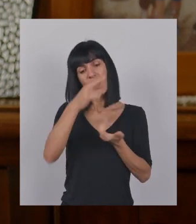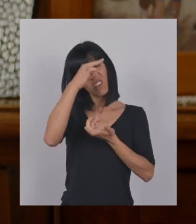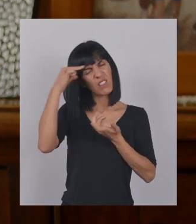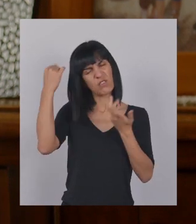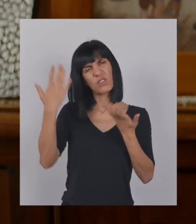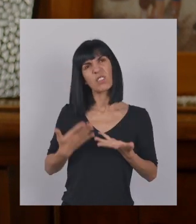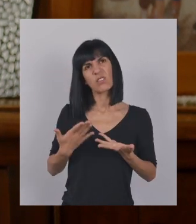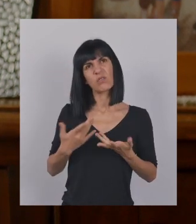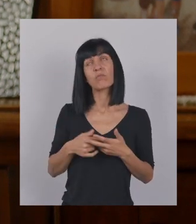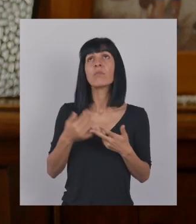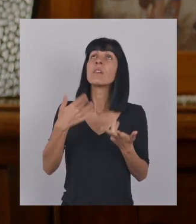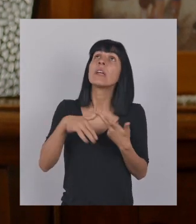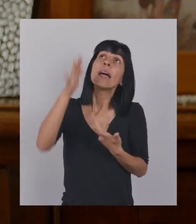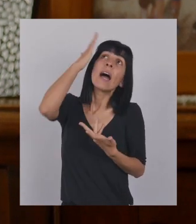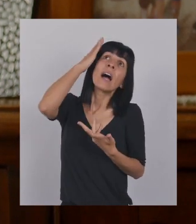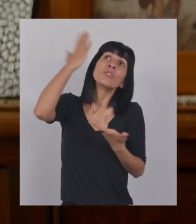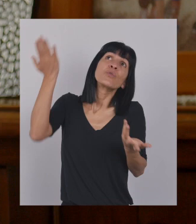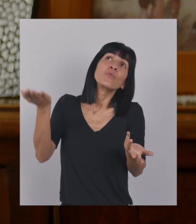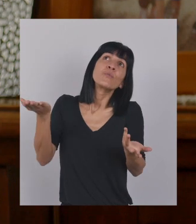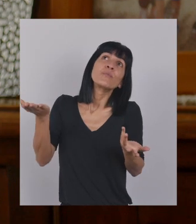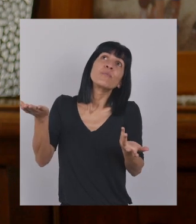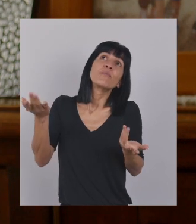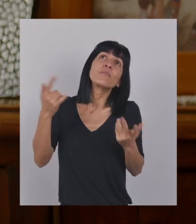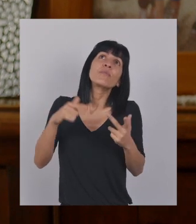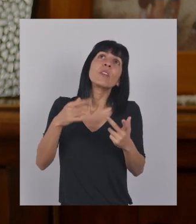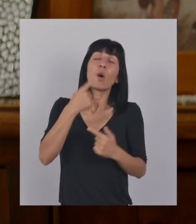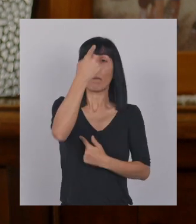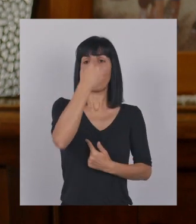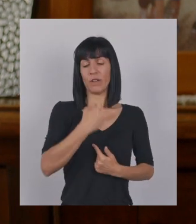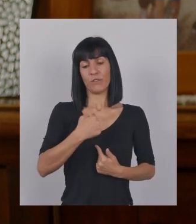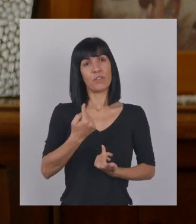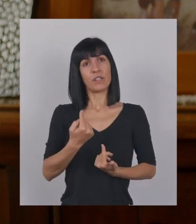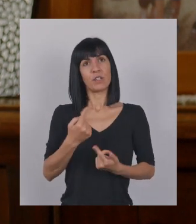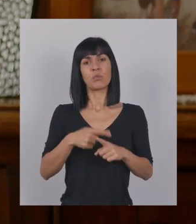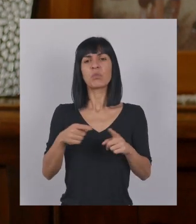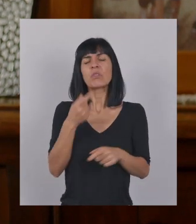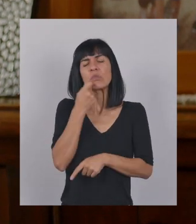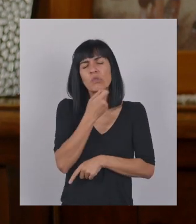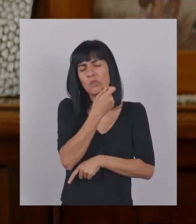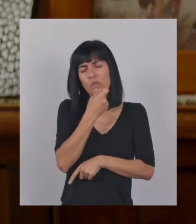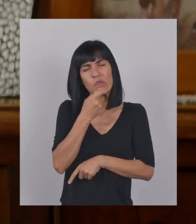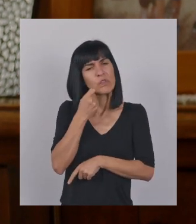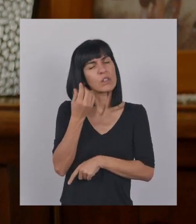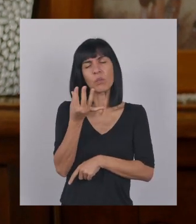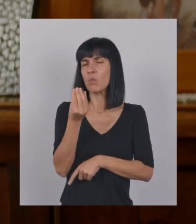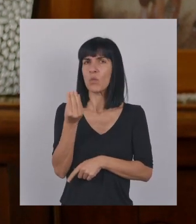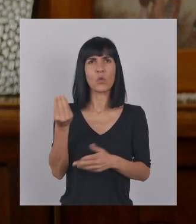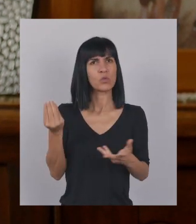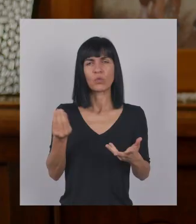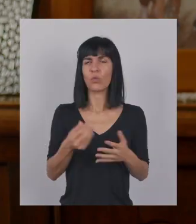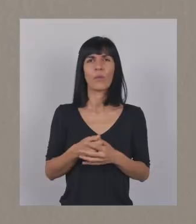difícil acho que tudo isto Eu sou assim porque eu sofri muito